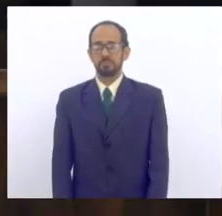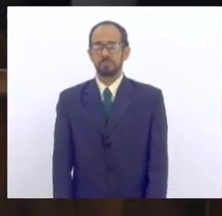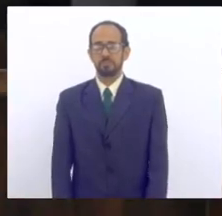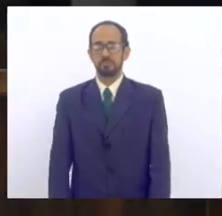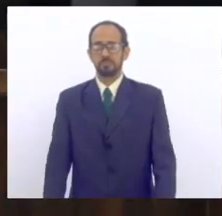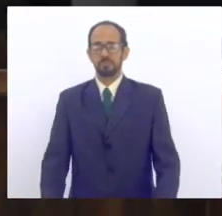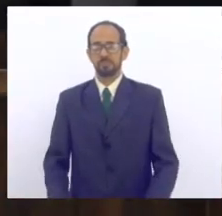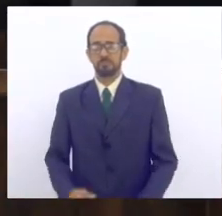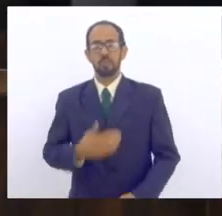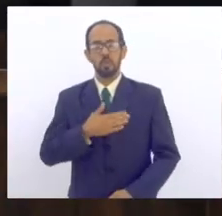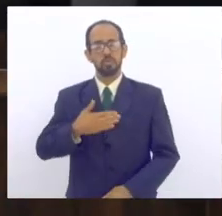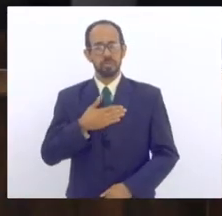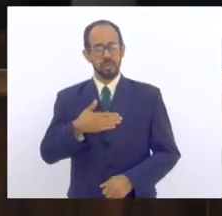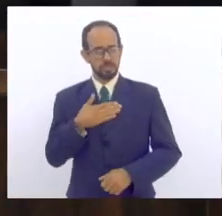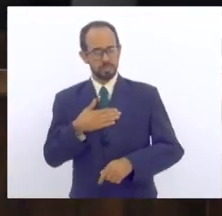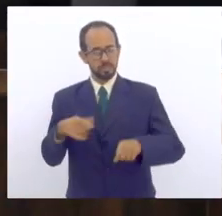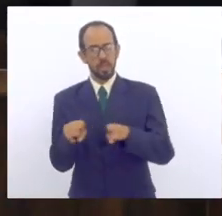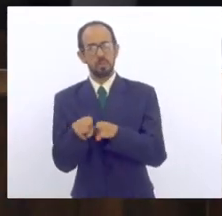quero saudar